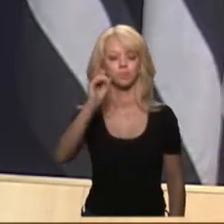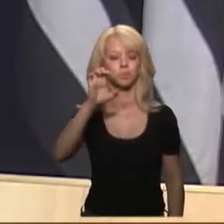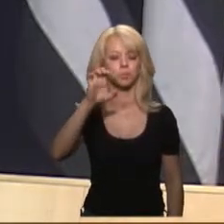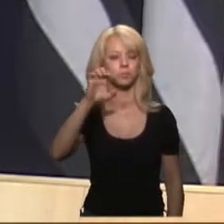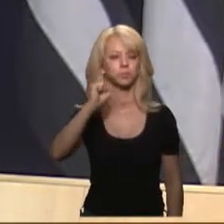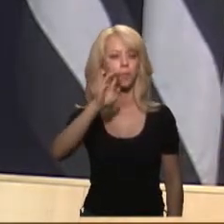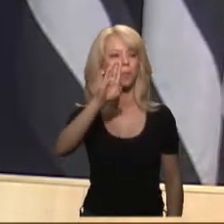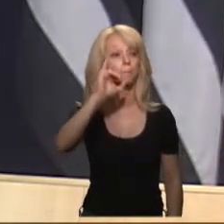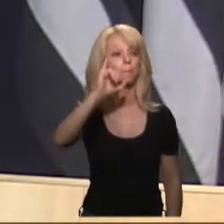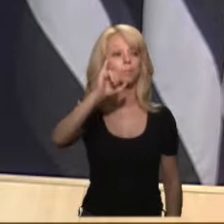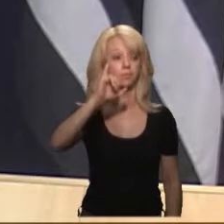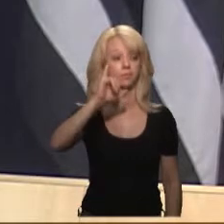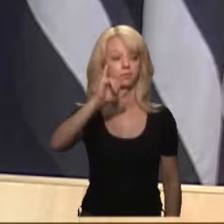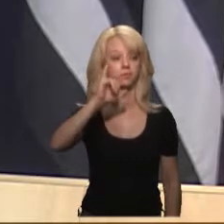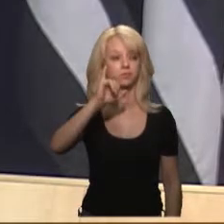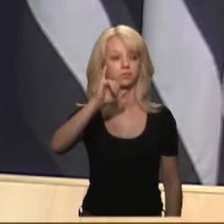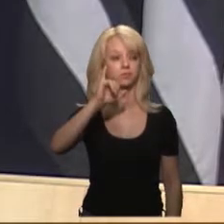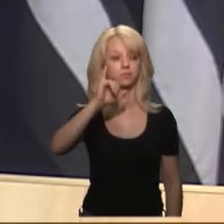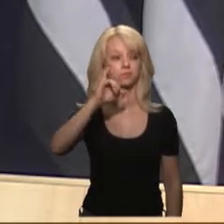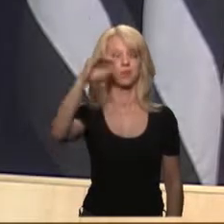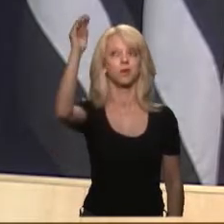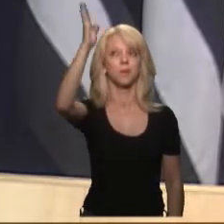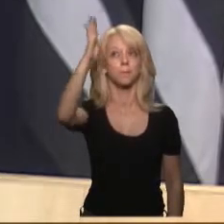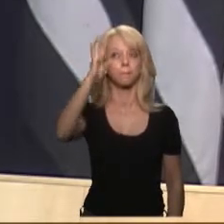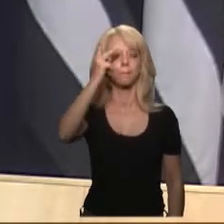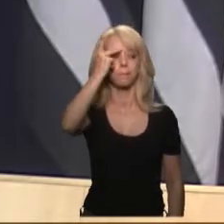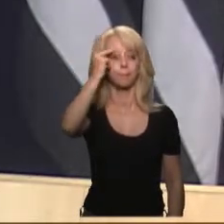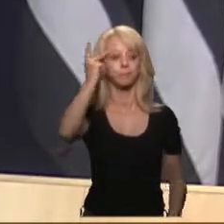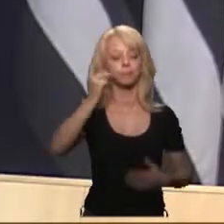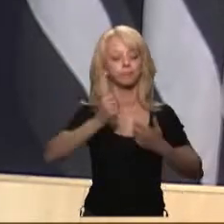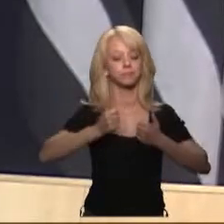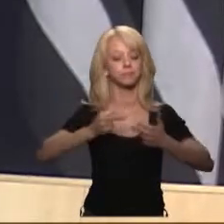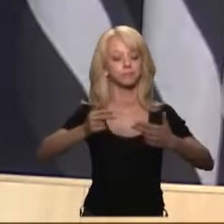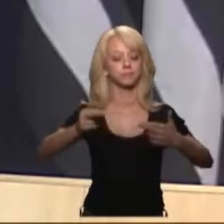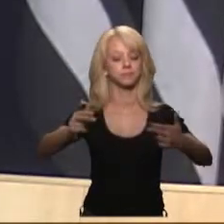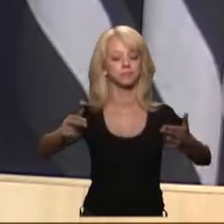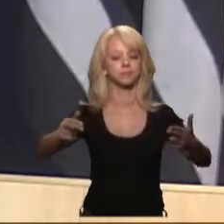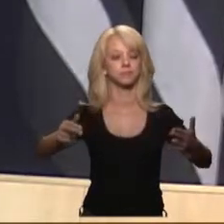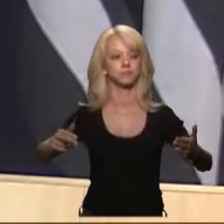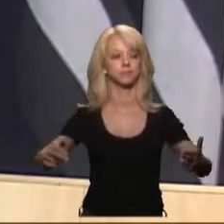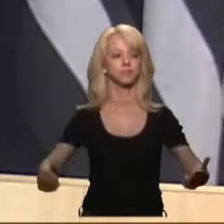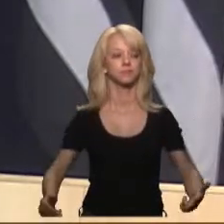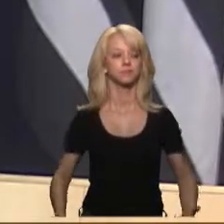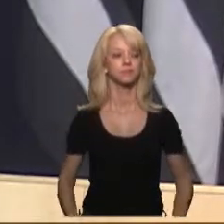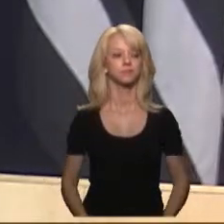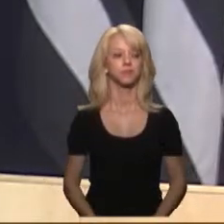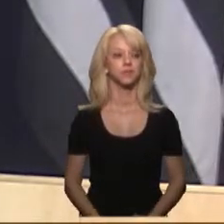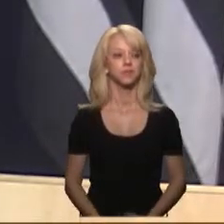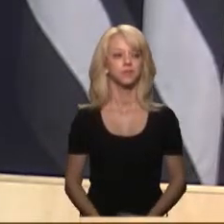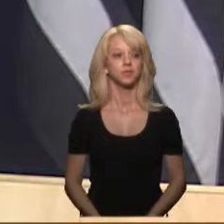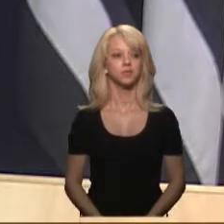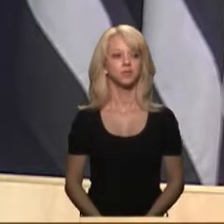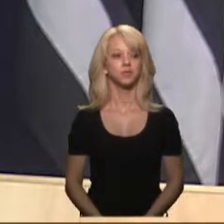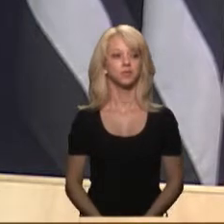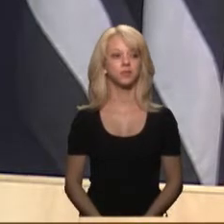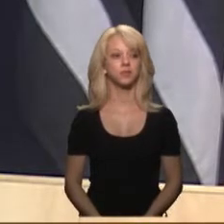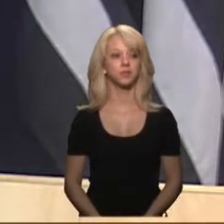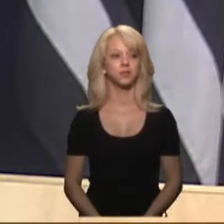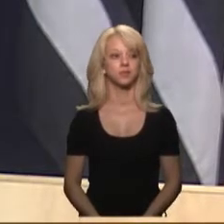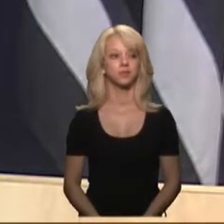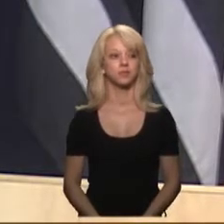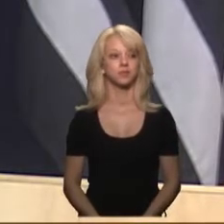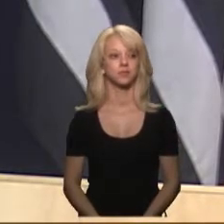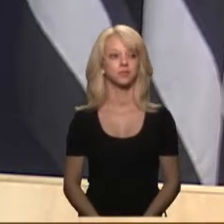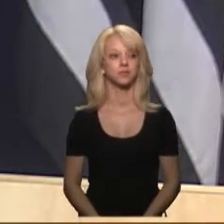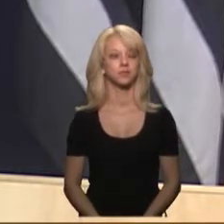200 milhões de brasileiros. E para minha surpresa, vereador Paulo Miranda, existe no Brasil 100 milhões